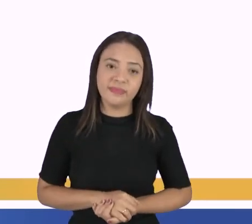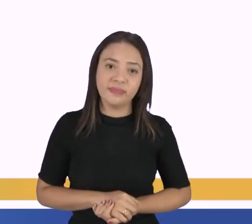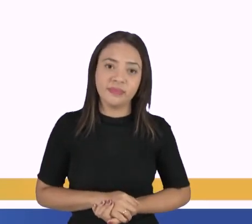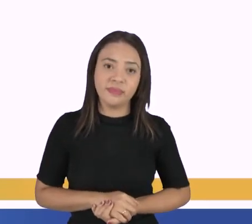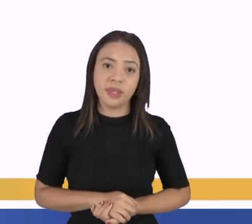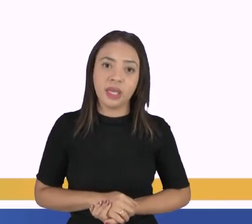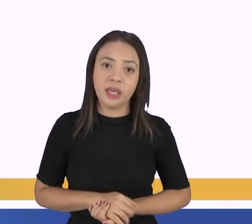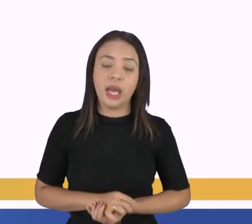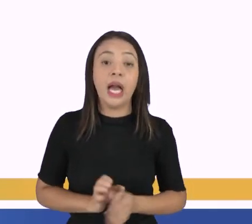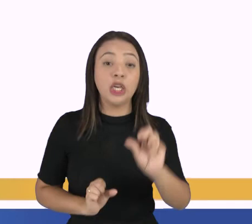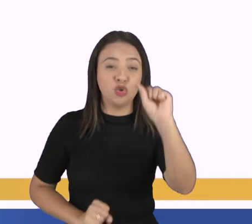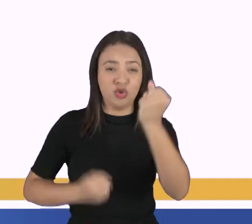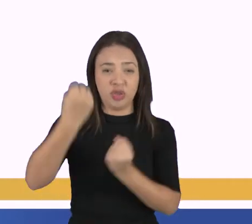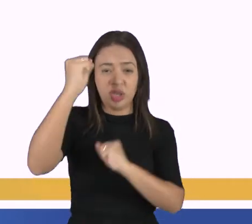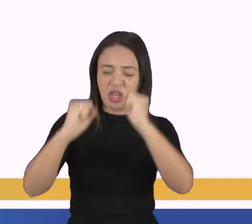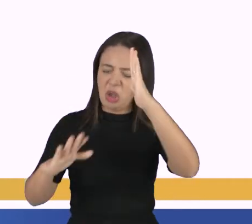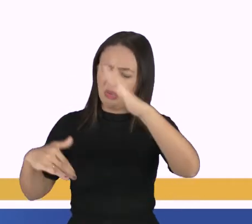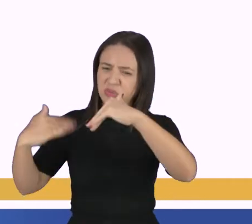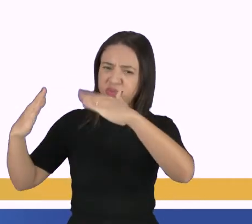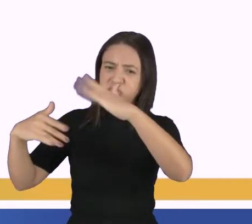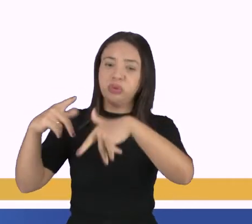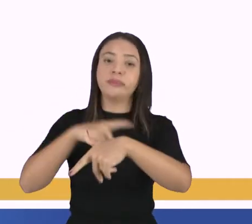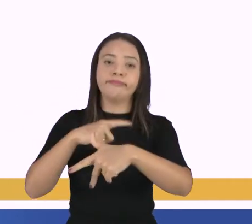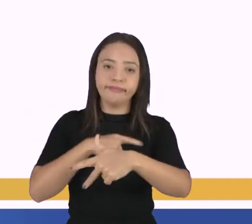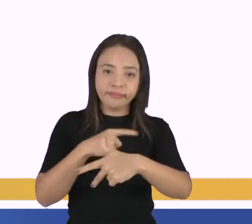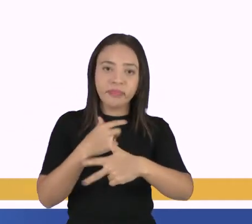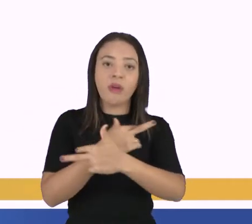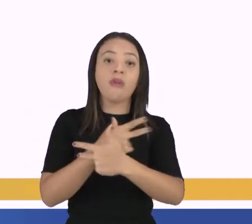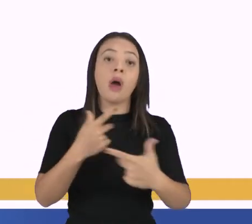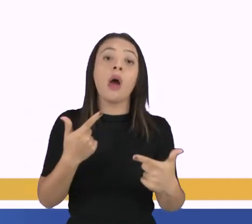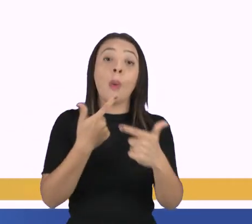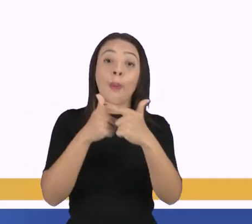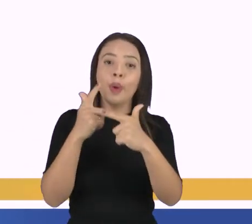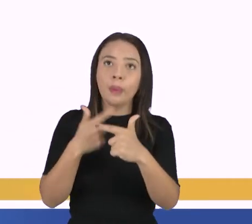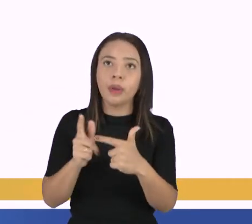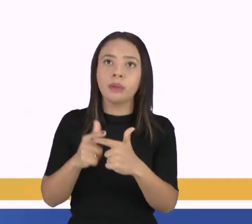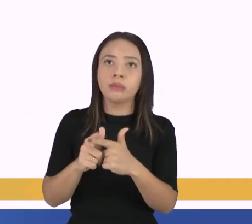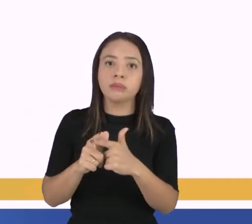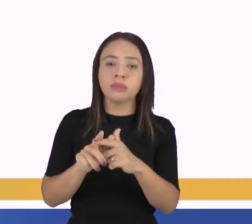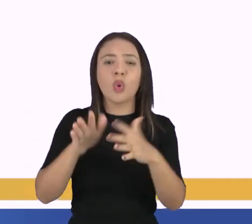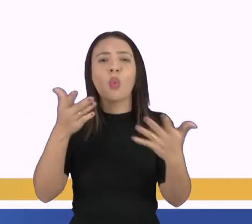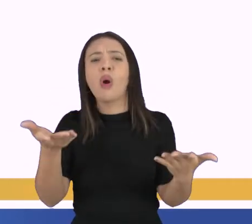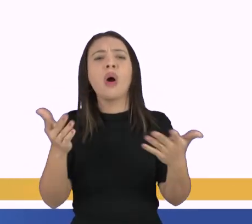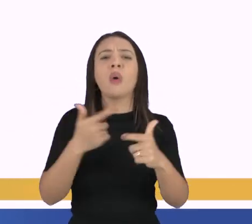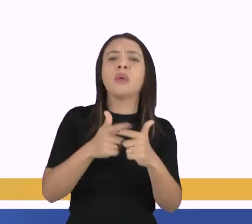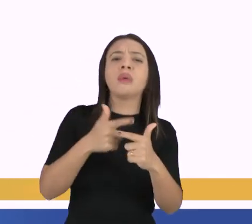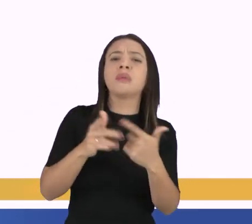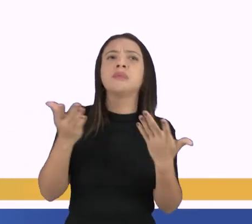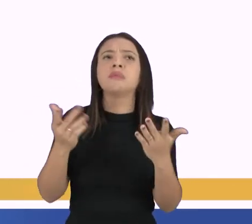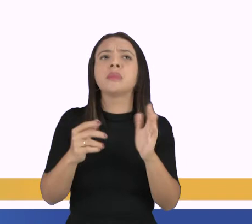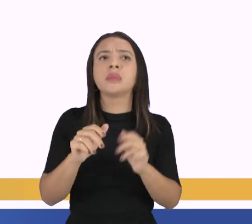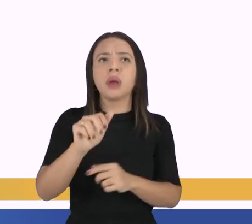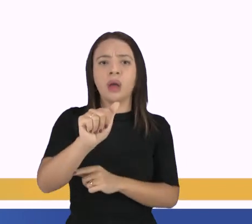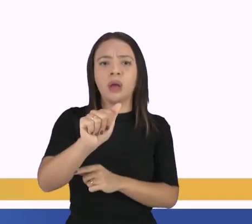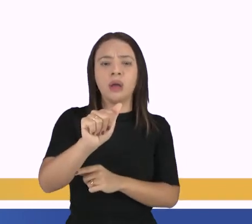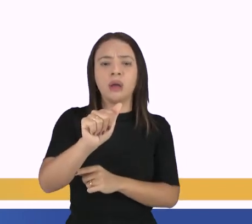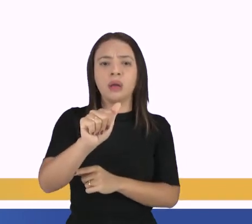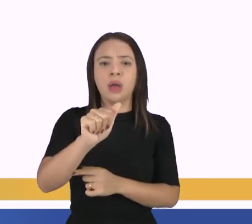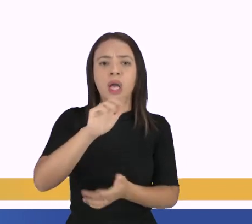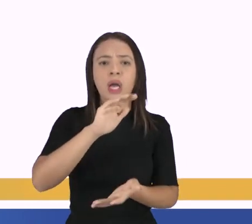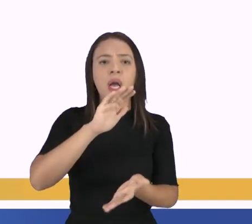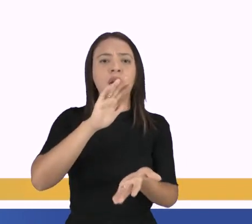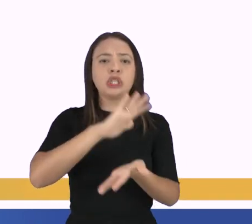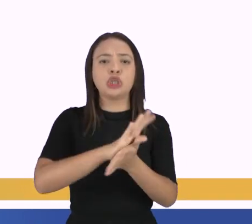uma consequência da industrialização e crescimento das cidades foi letra a discriminação social, letra